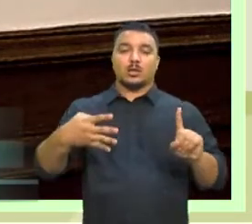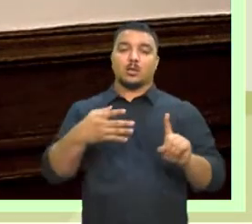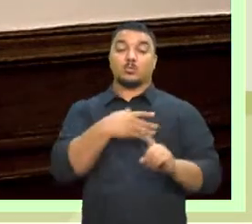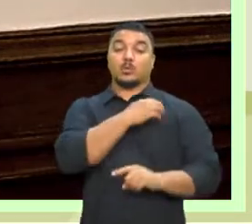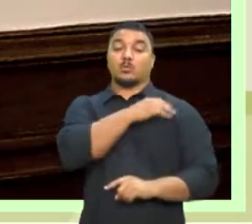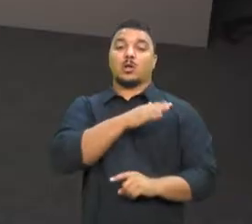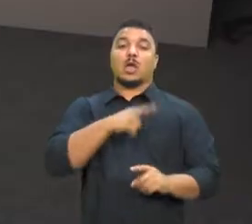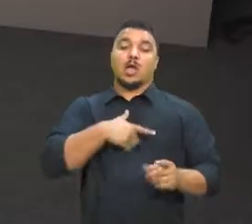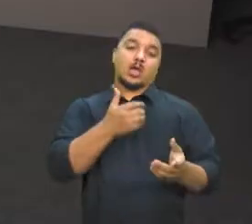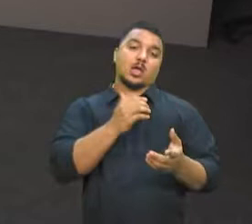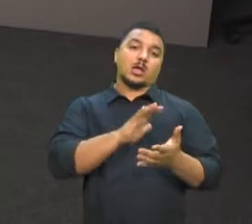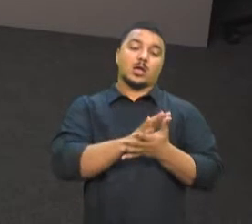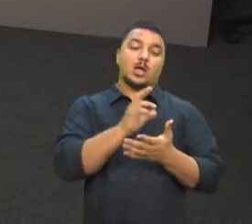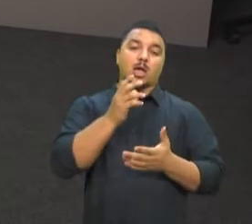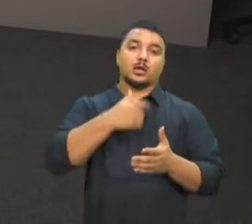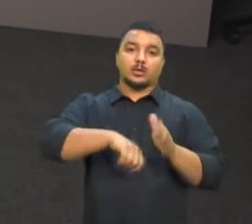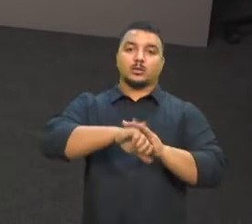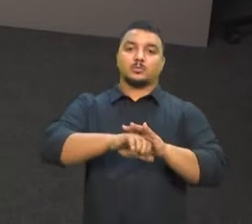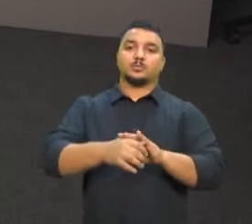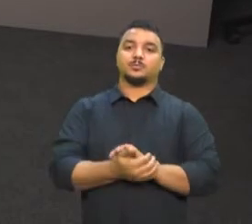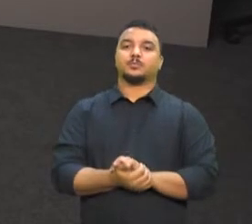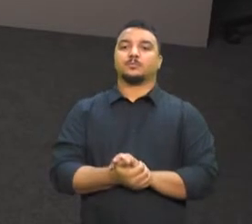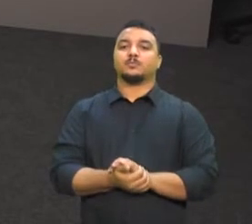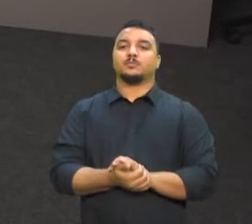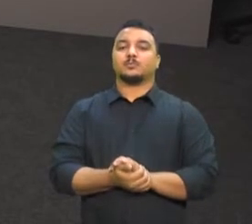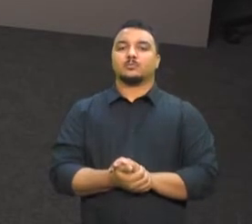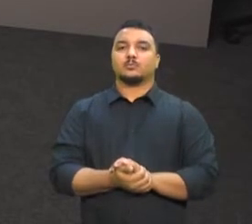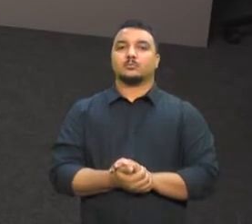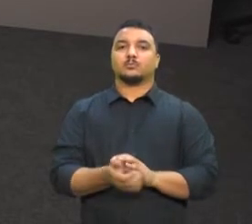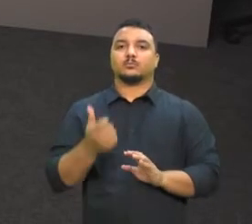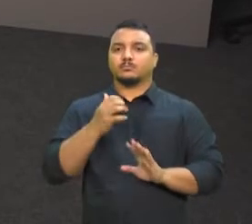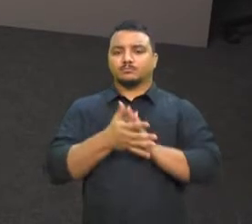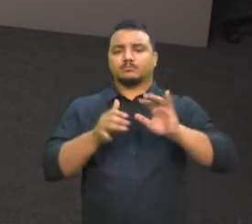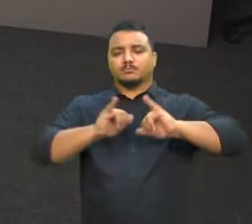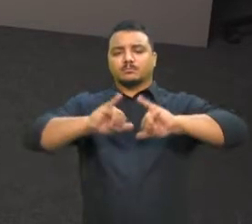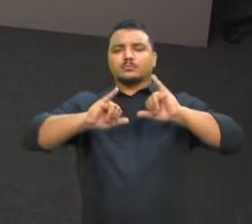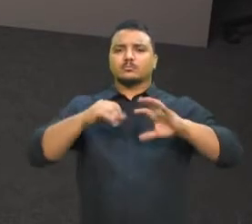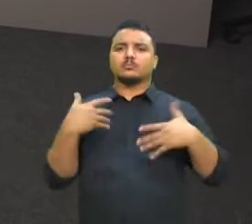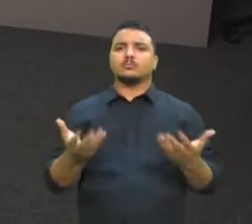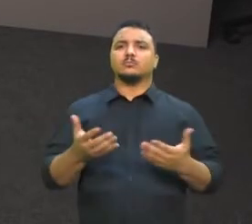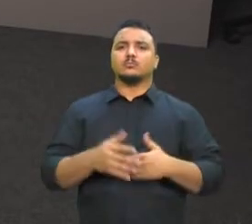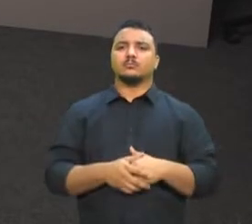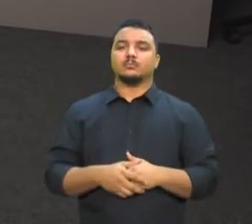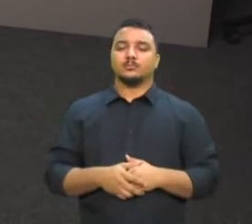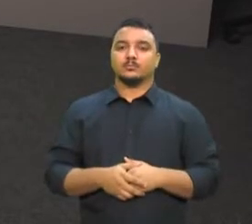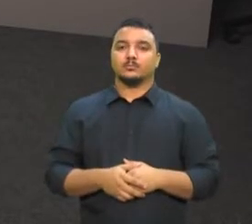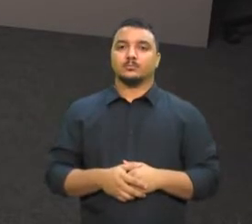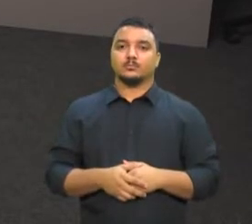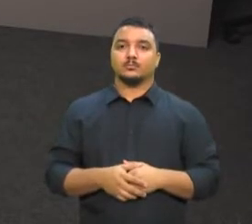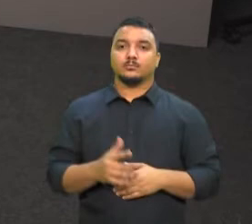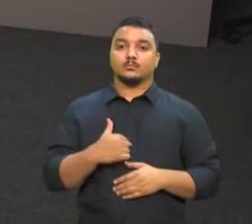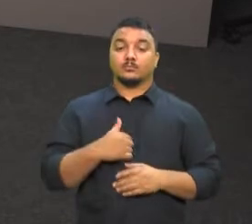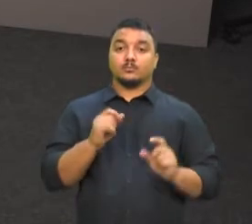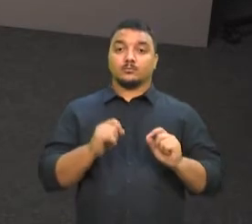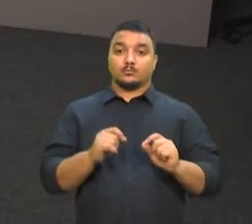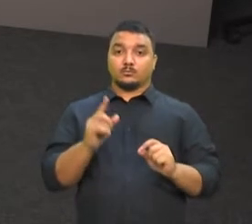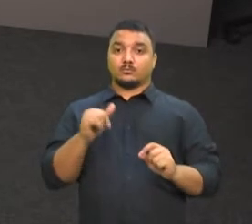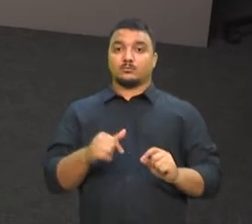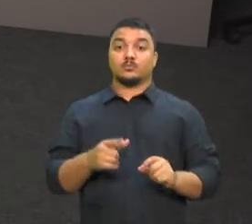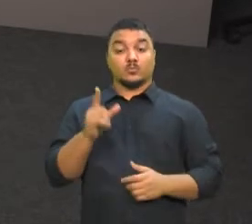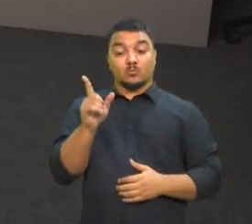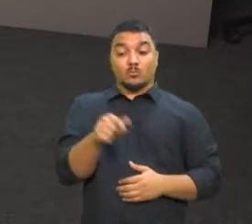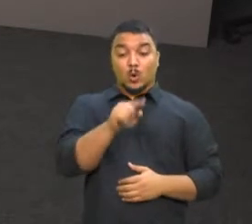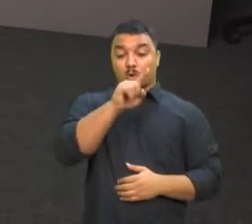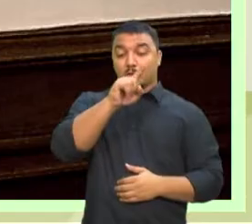qual a mensagem que essas placas passam, né, devem conter também? Ela diz que é expressamente proibida